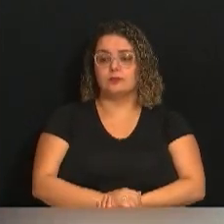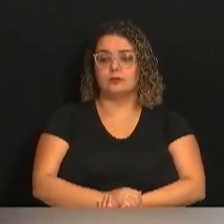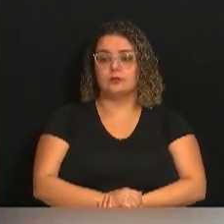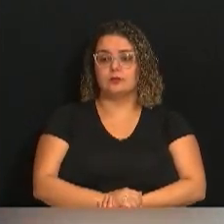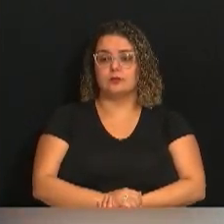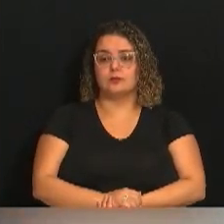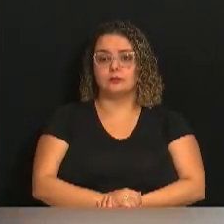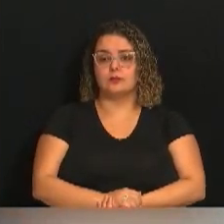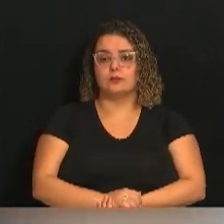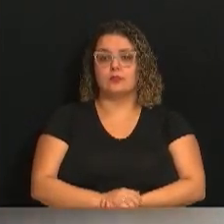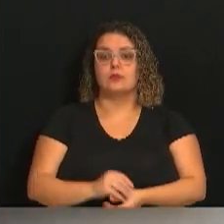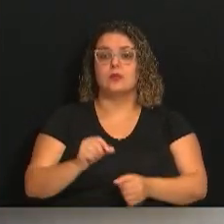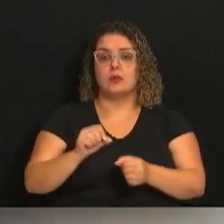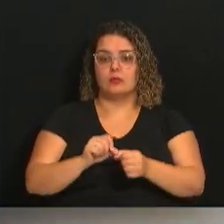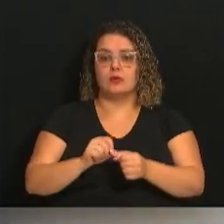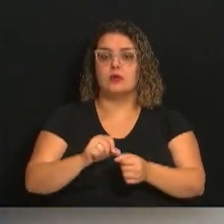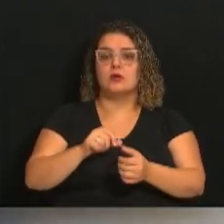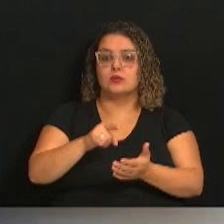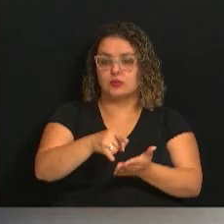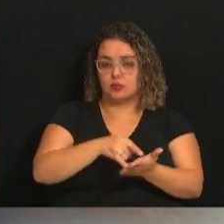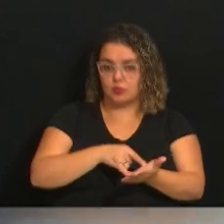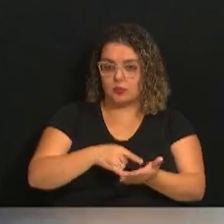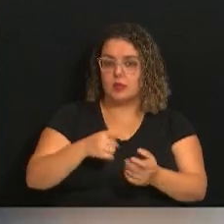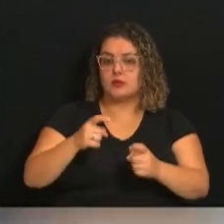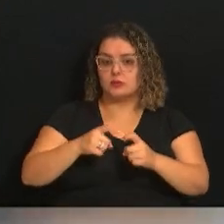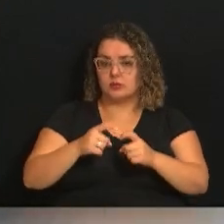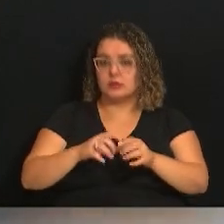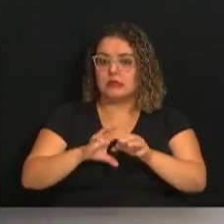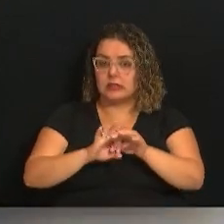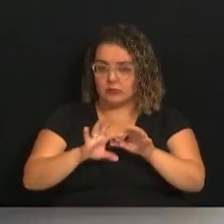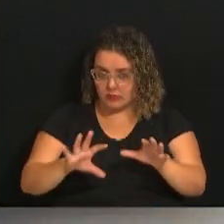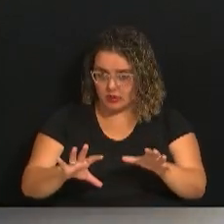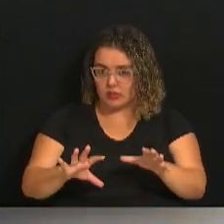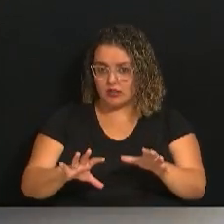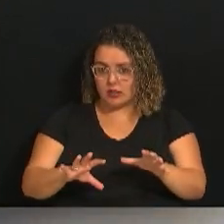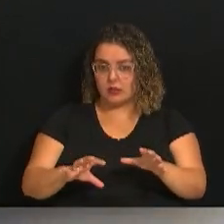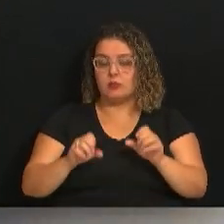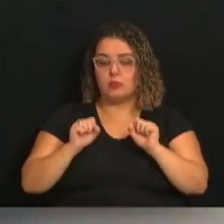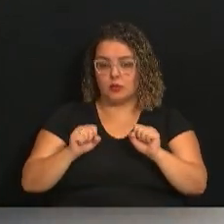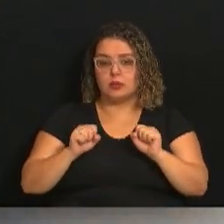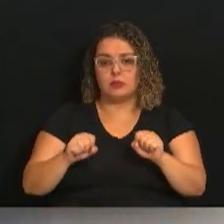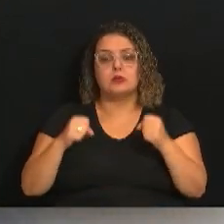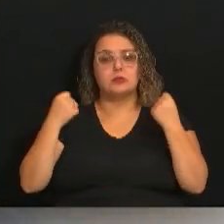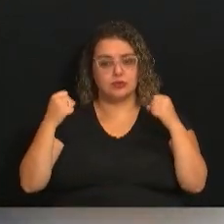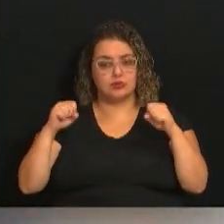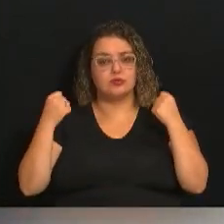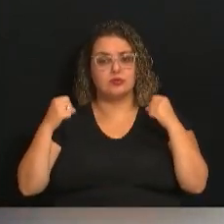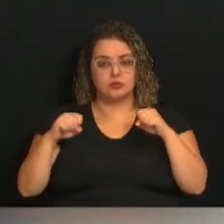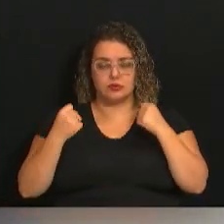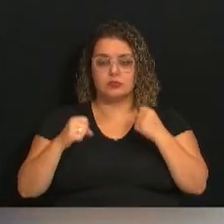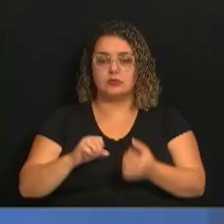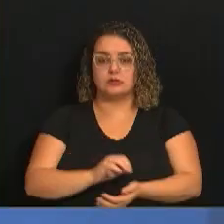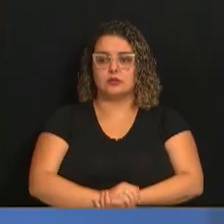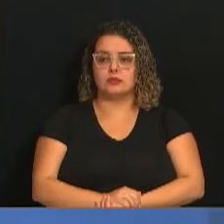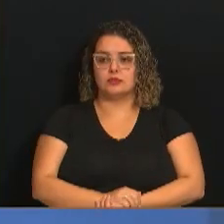faz um atestado, né, para essa pessoa, fornece um atestado que ela está apta a realizar a sua atividade física.